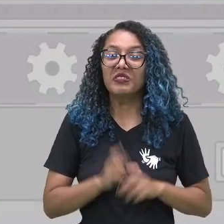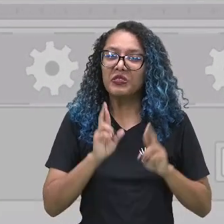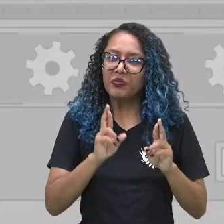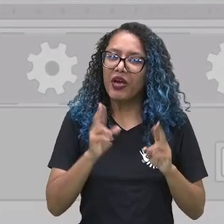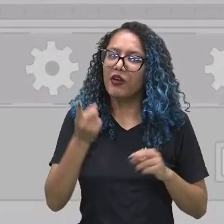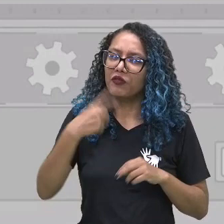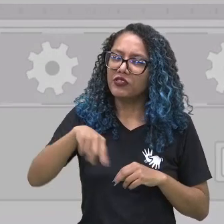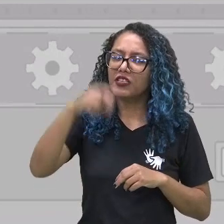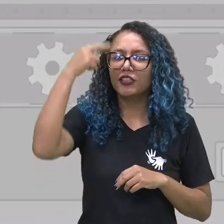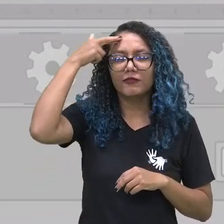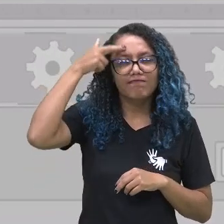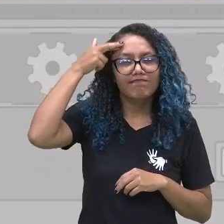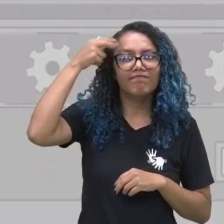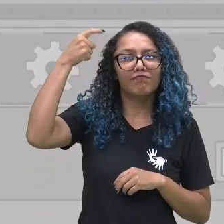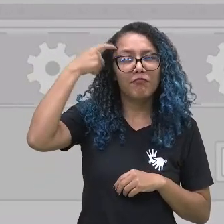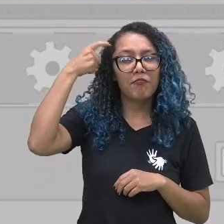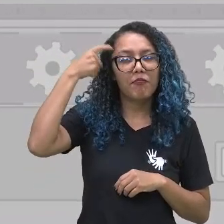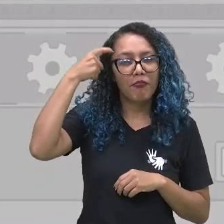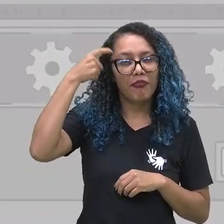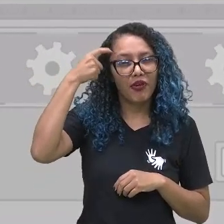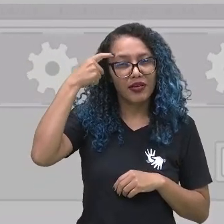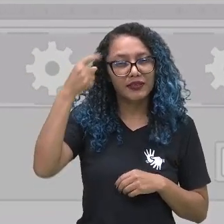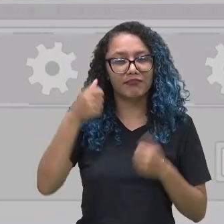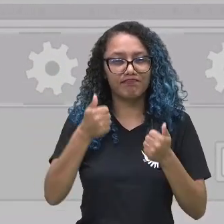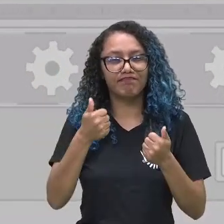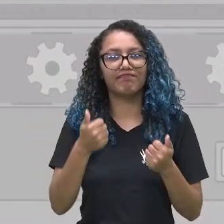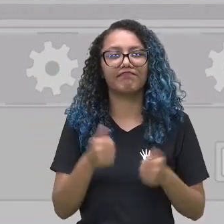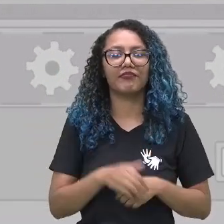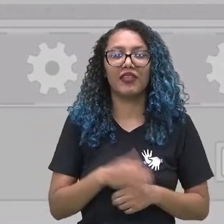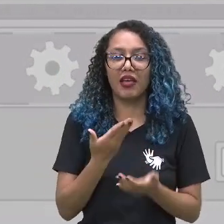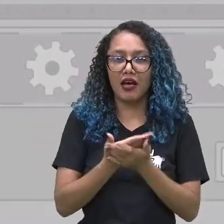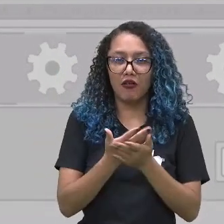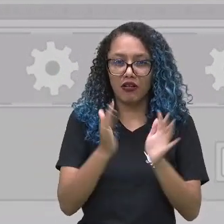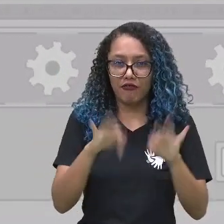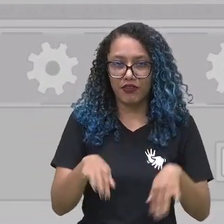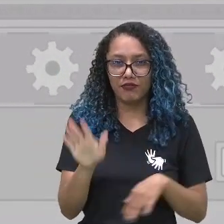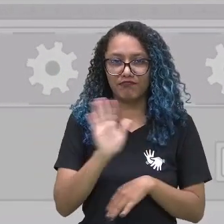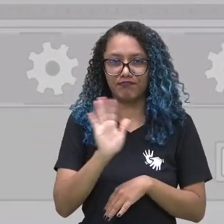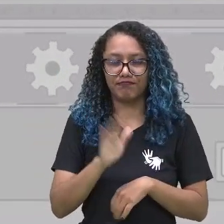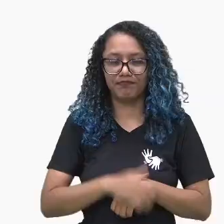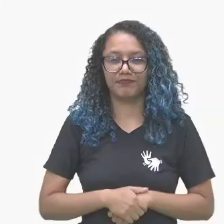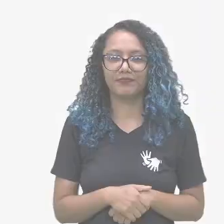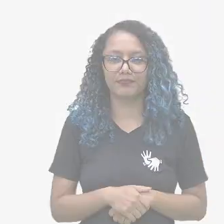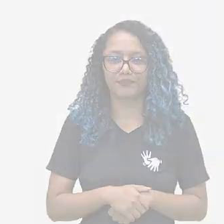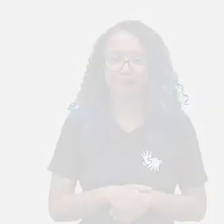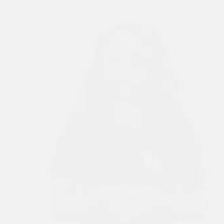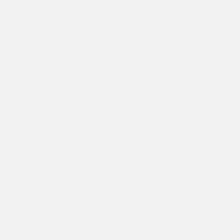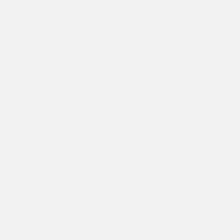reflexão, né, da turma, e ficamos por aqui e até uma próxima aula.